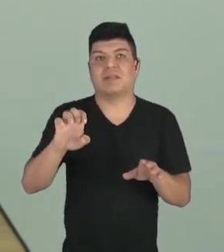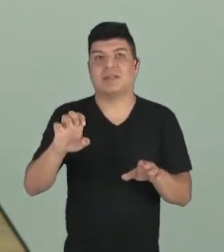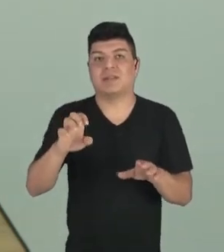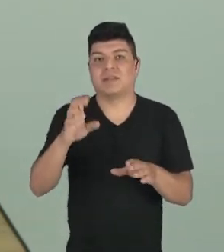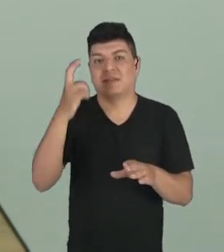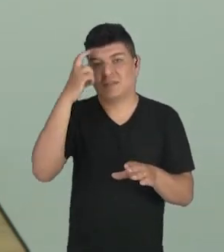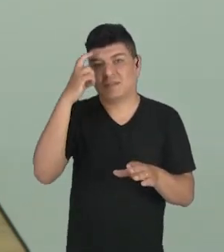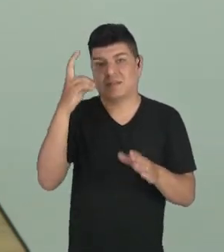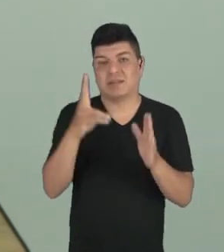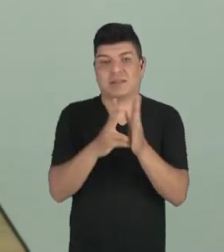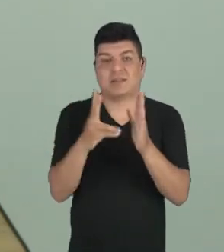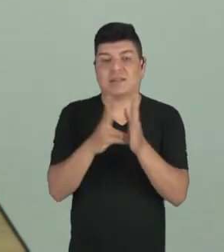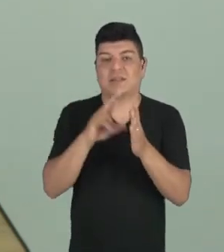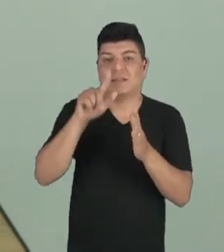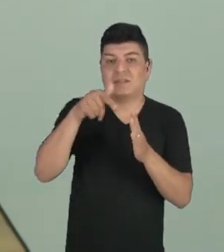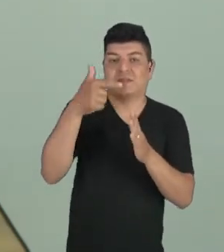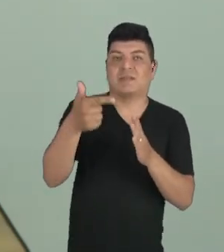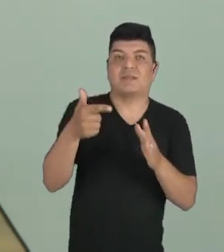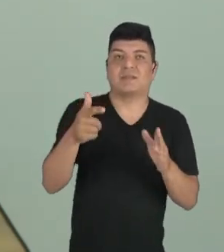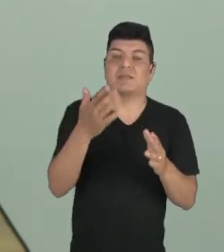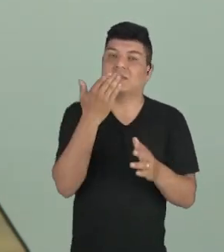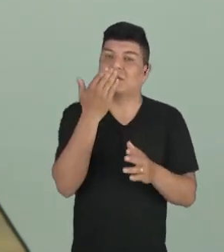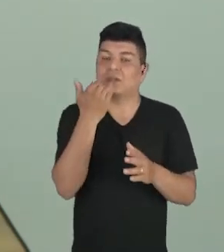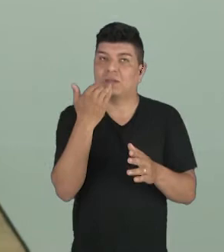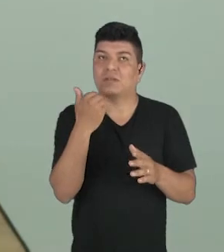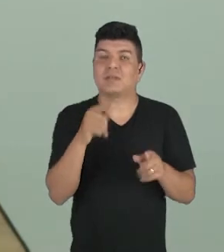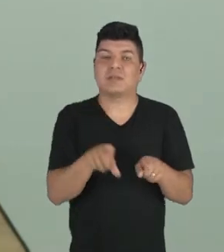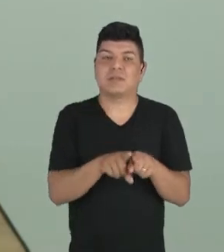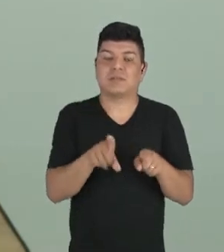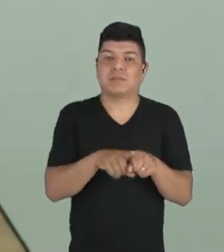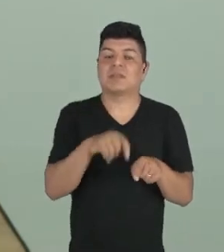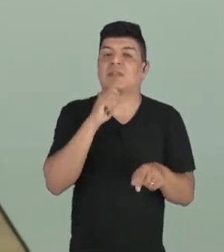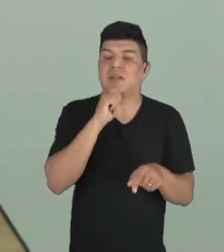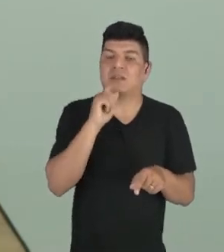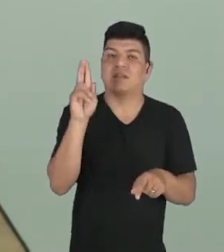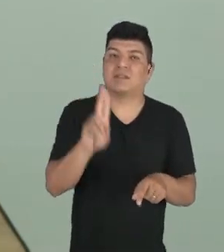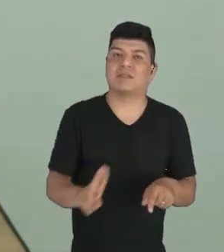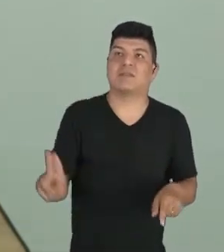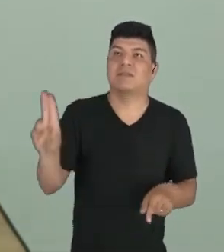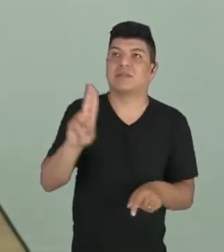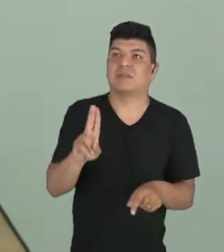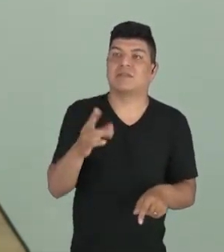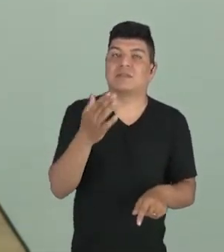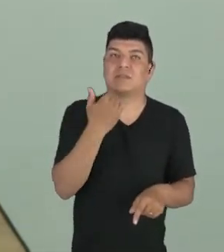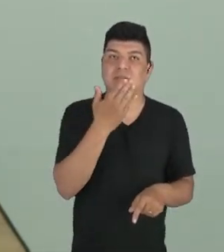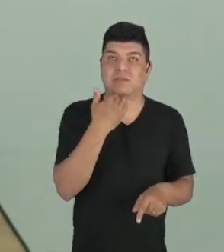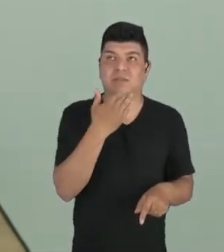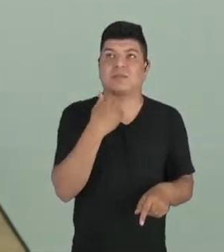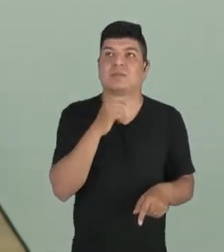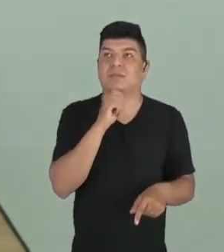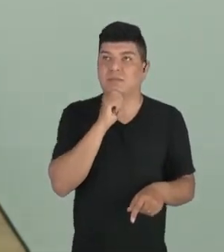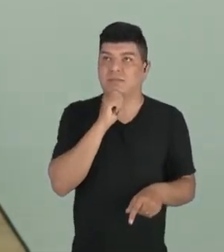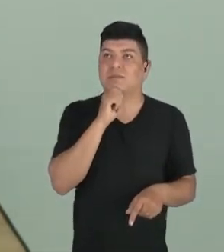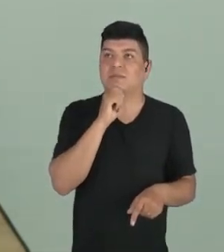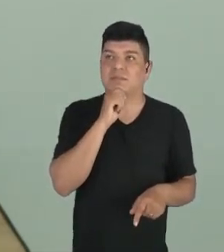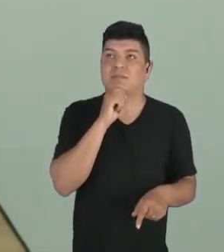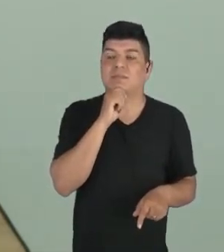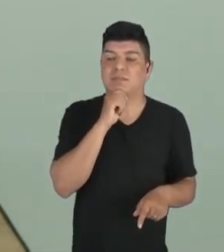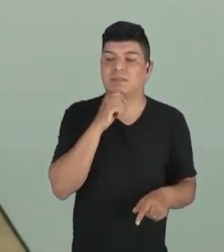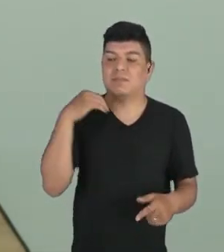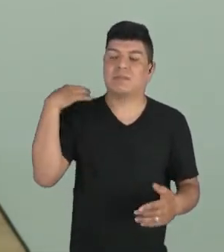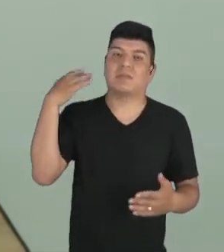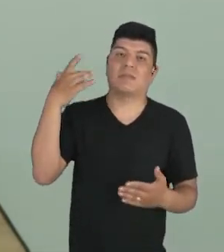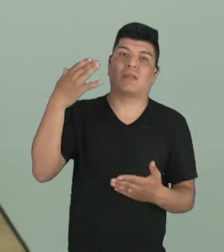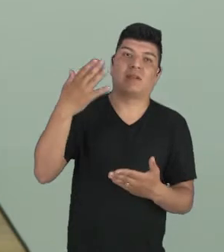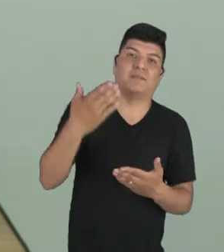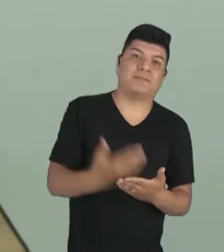indígena. Temos várias outras comidas também que ainda nós utilizamos, que nós nos alimentamos dela nos nossos dias de